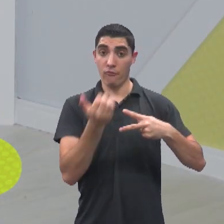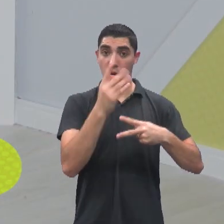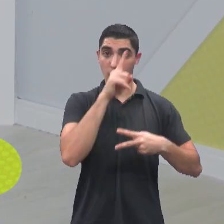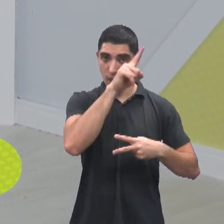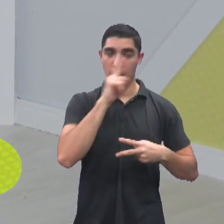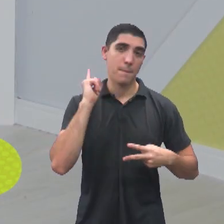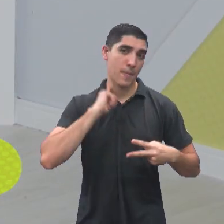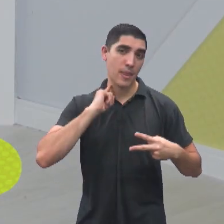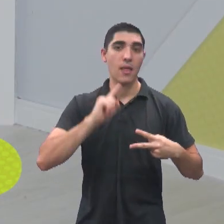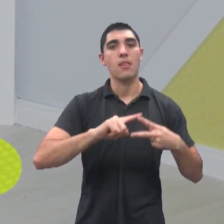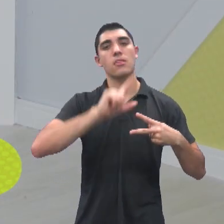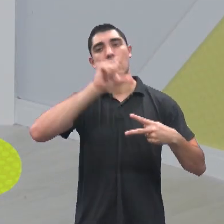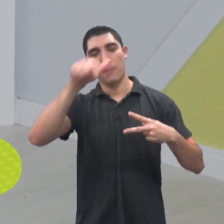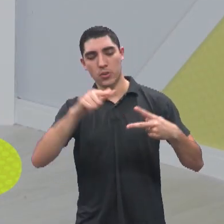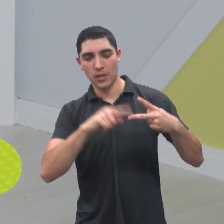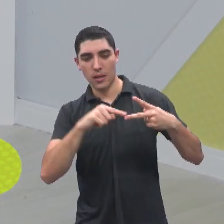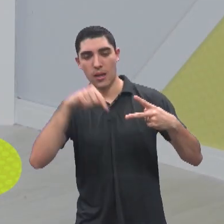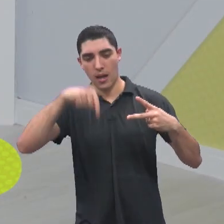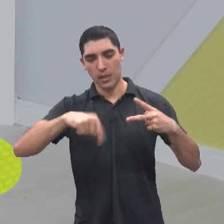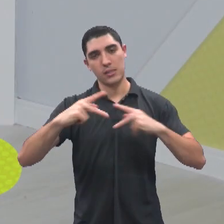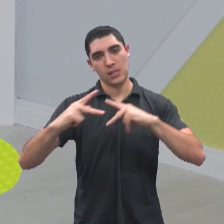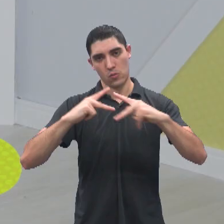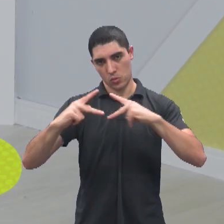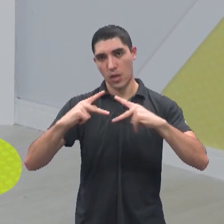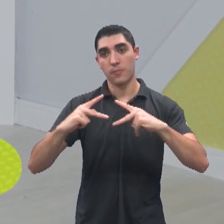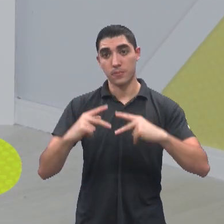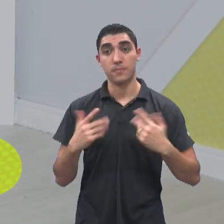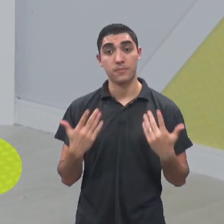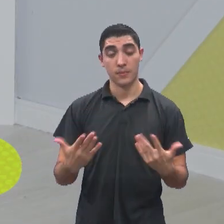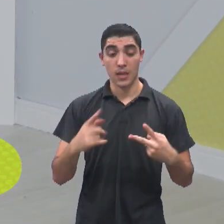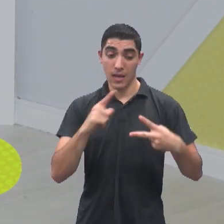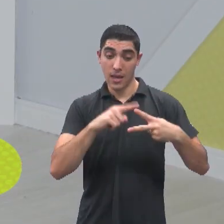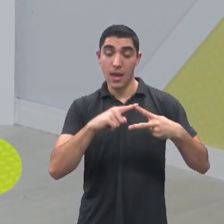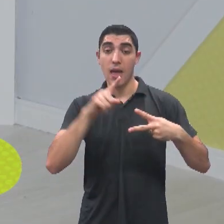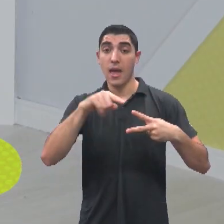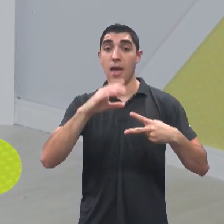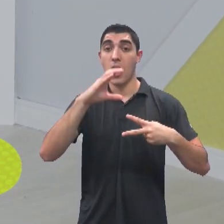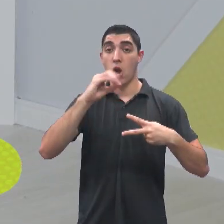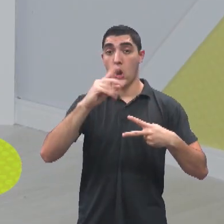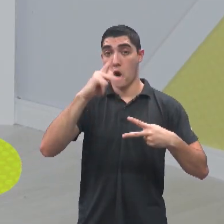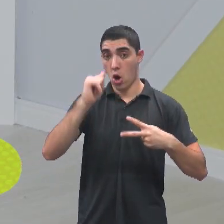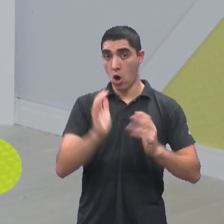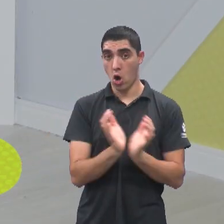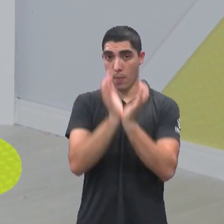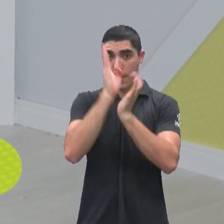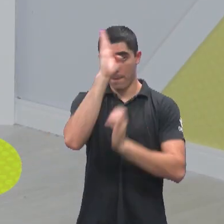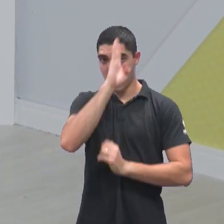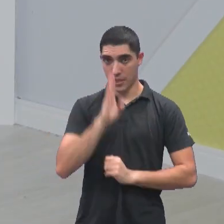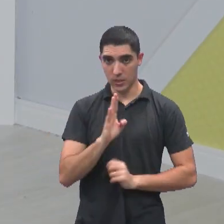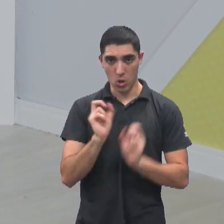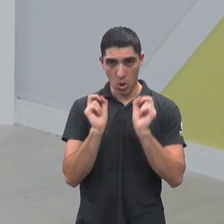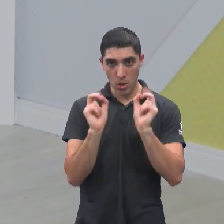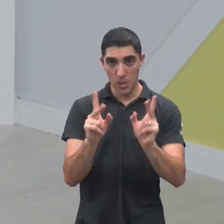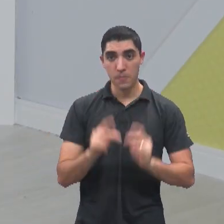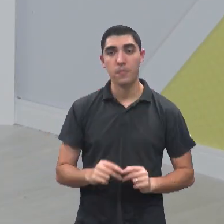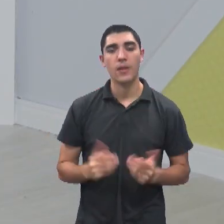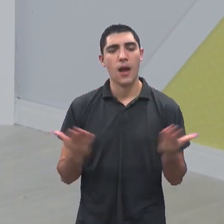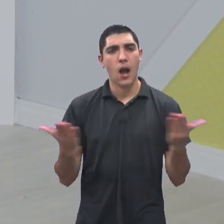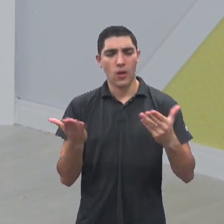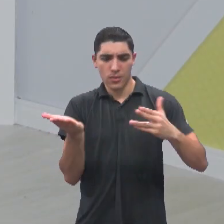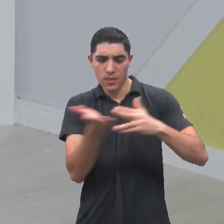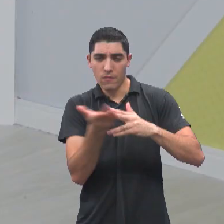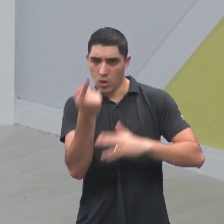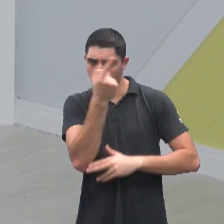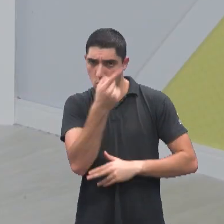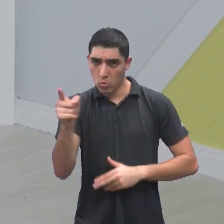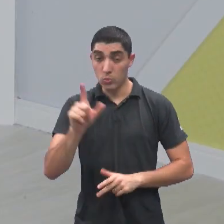Cascavel, aqui em São José dos Campos, pela Liga Nacional. Primeiro na Copa Brasil, jogo de ida das 8ª de final, tá certo? A gente vai para o último intervalo do